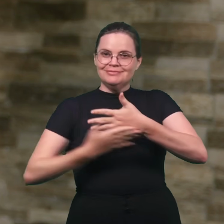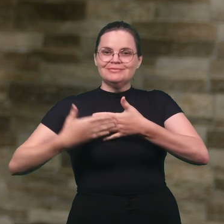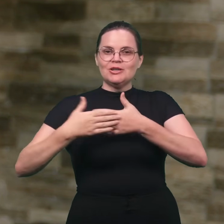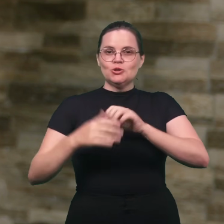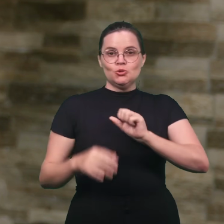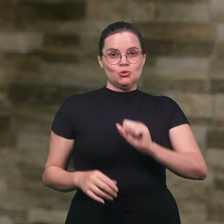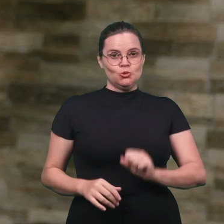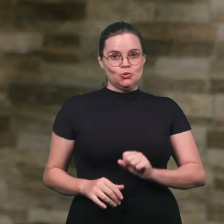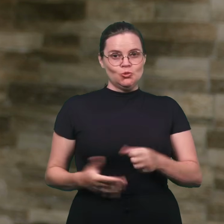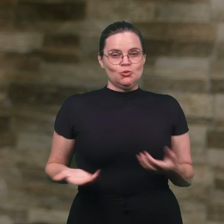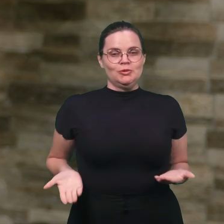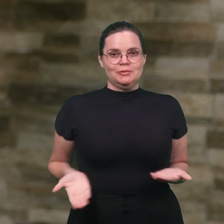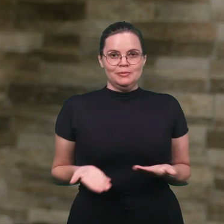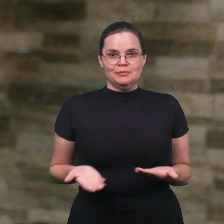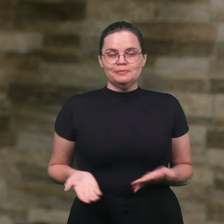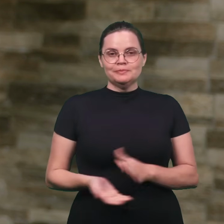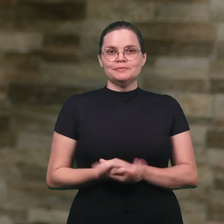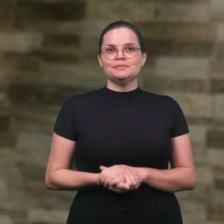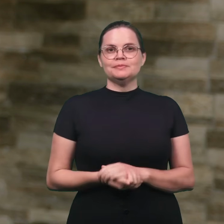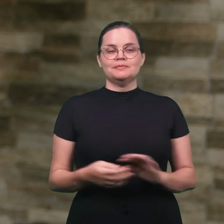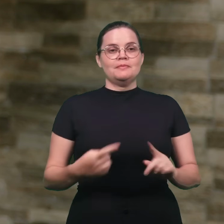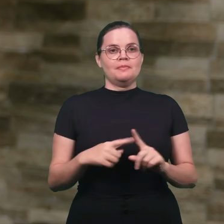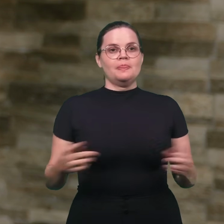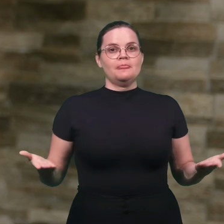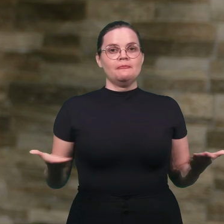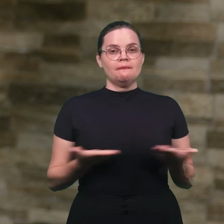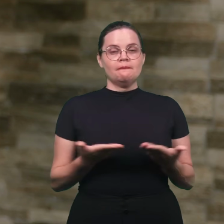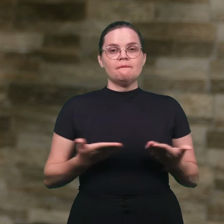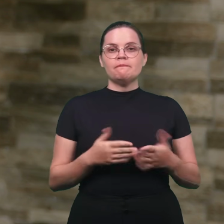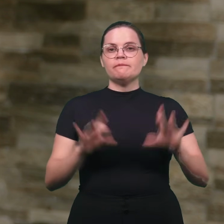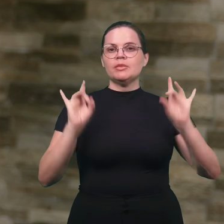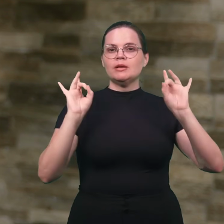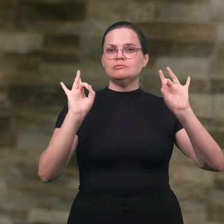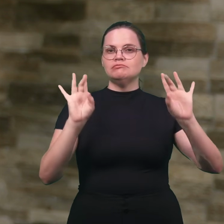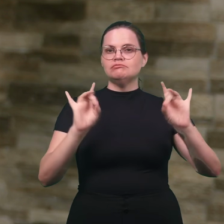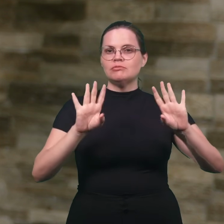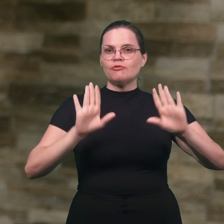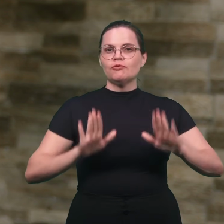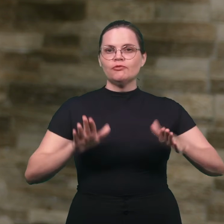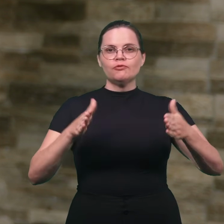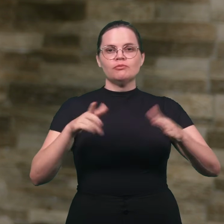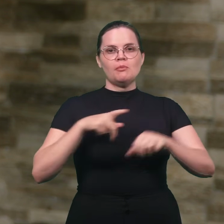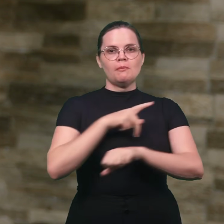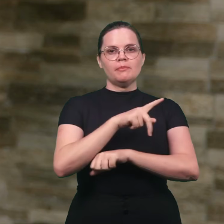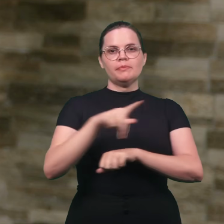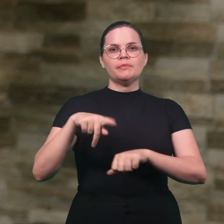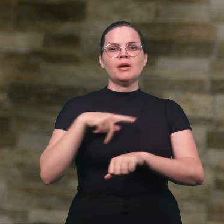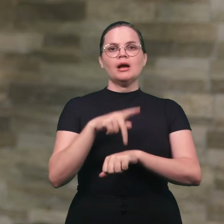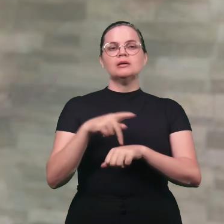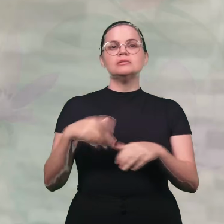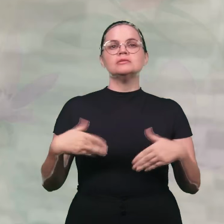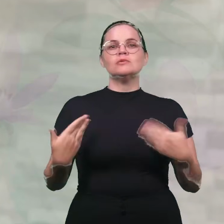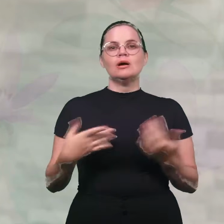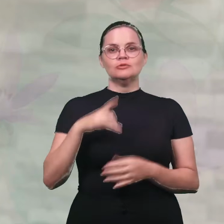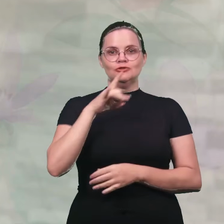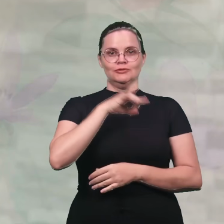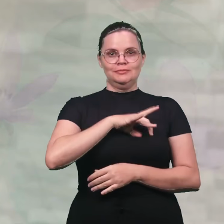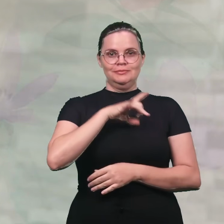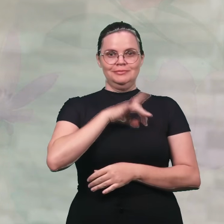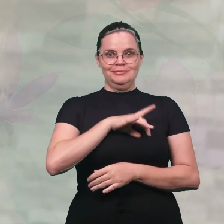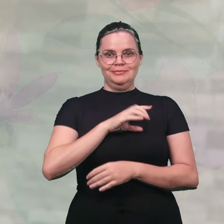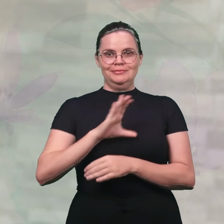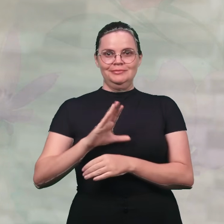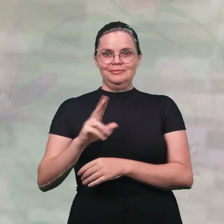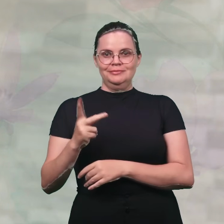Sul. Hoje, especialmente, nós vamos falar e abordar sobre a obra do Senhor no Chile,